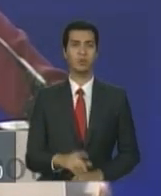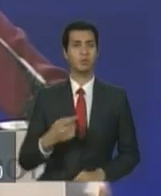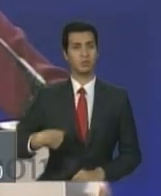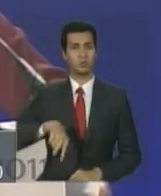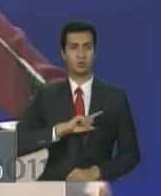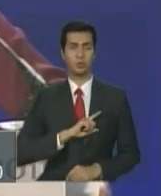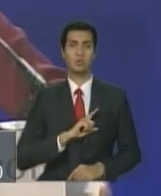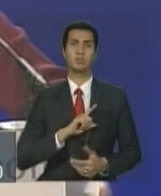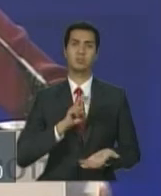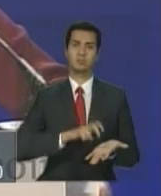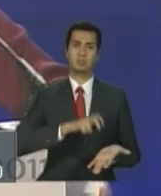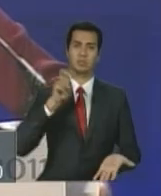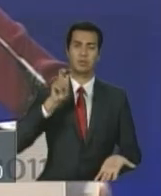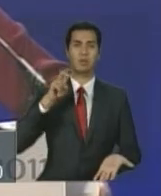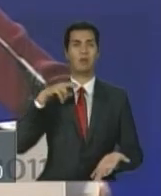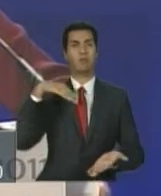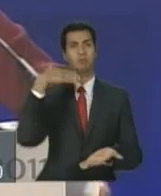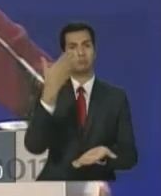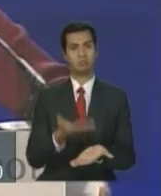até o final da tarde,